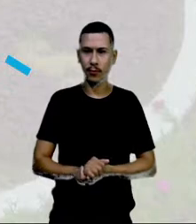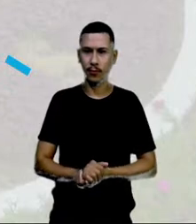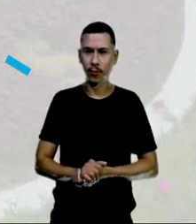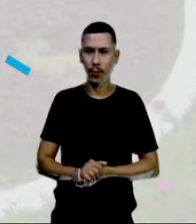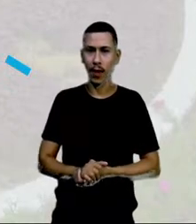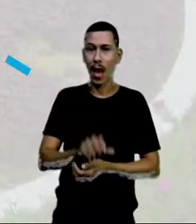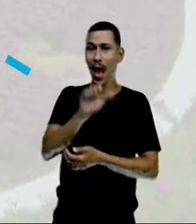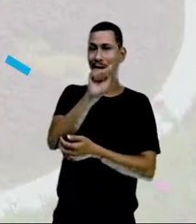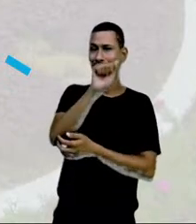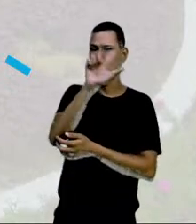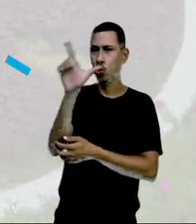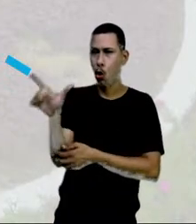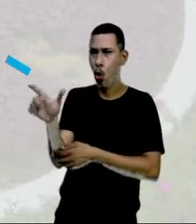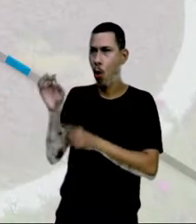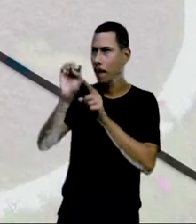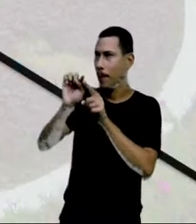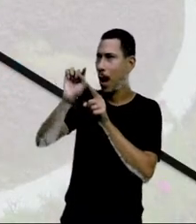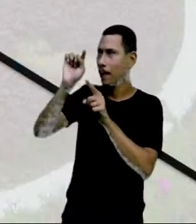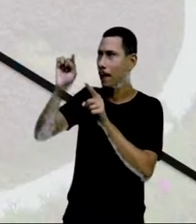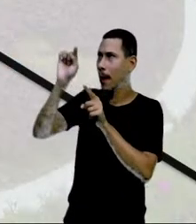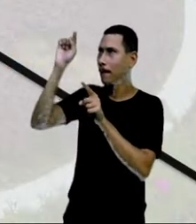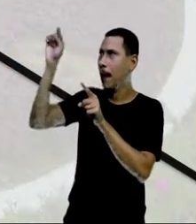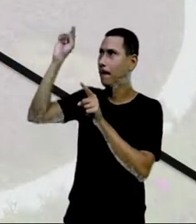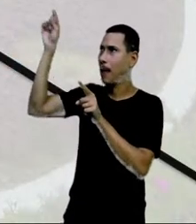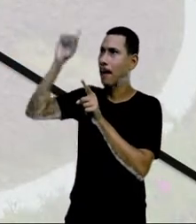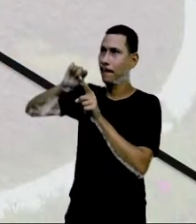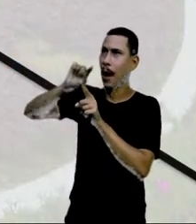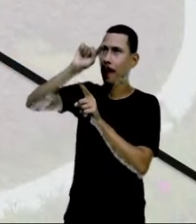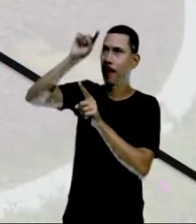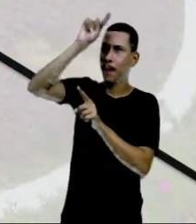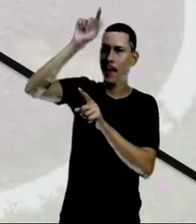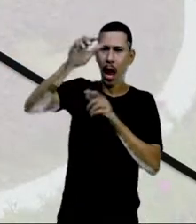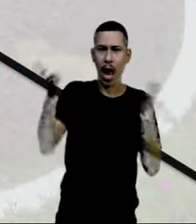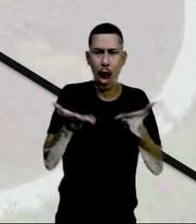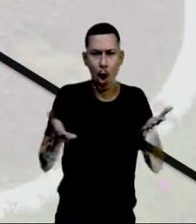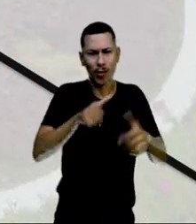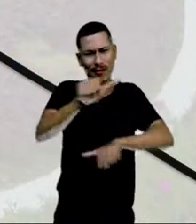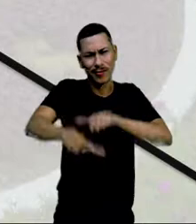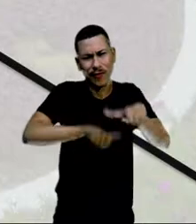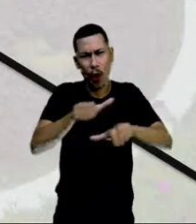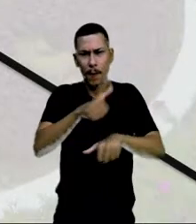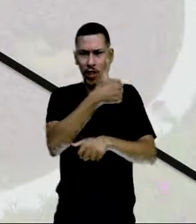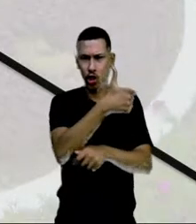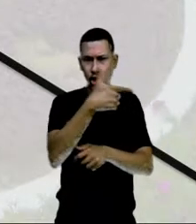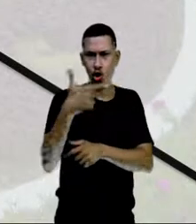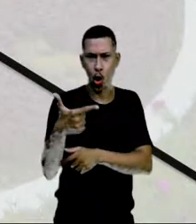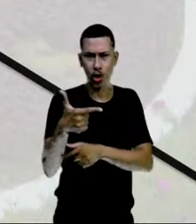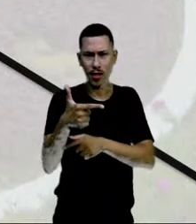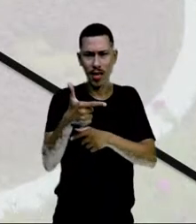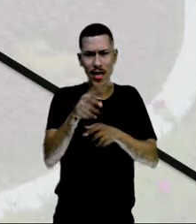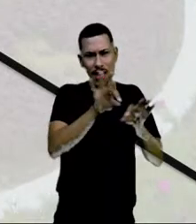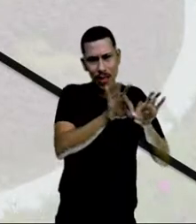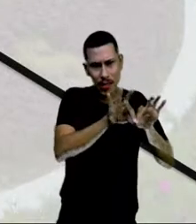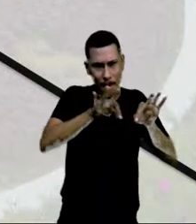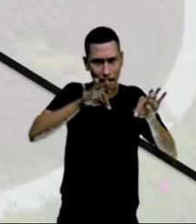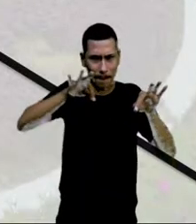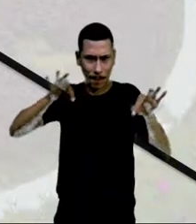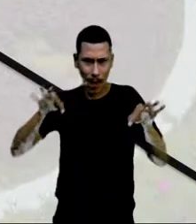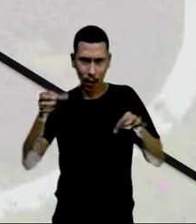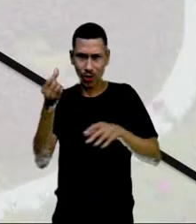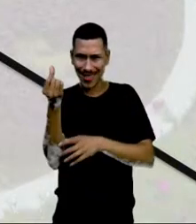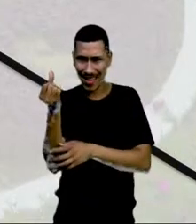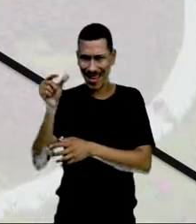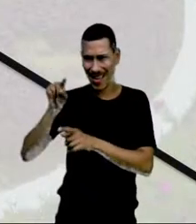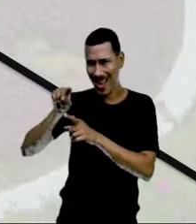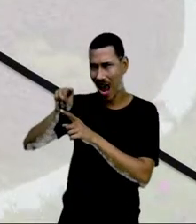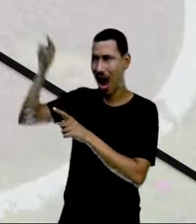aqui que estão pontilhadas, a gente agora vai transformar em 12 espaços aí com 6 retas que